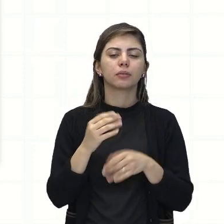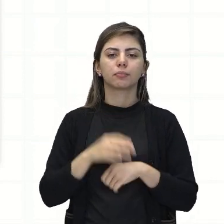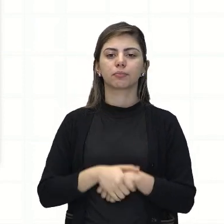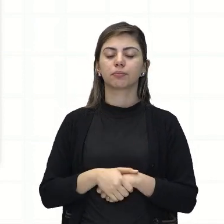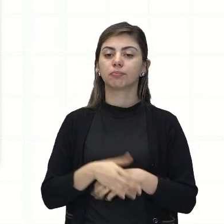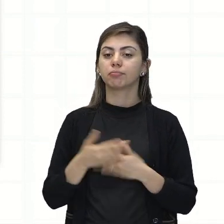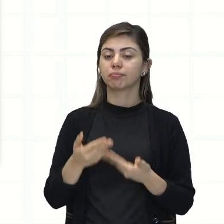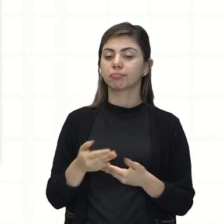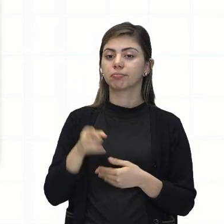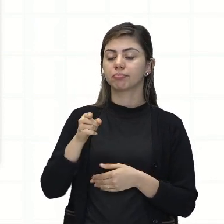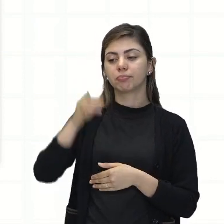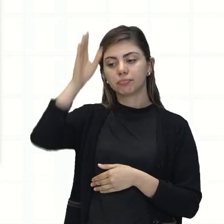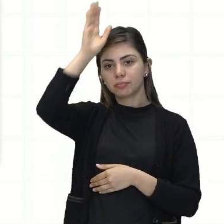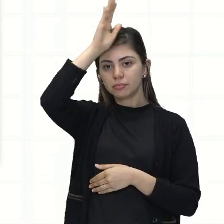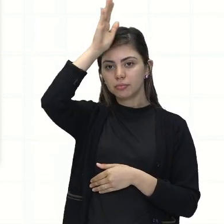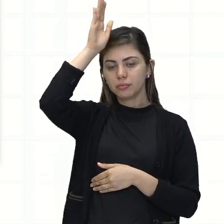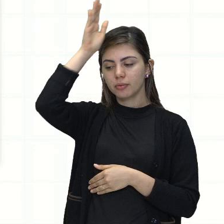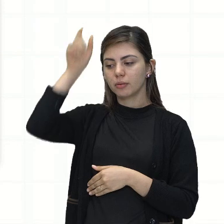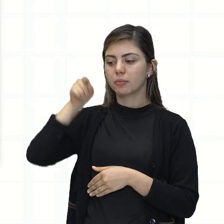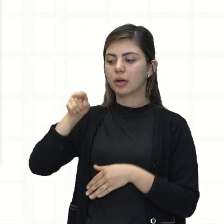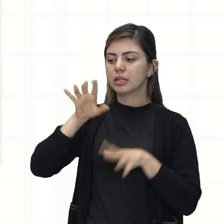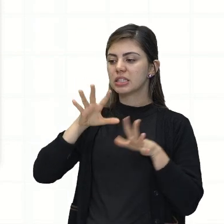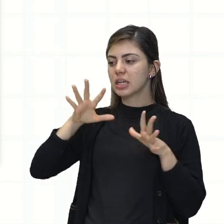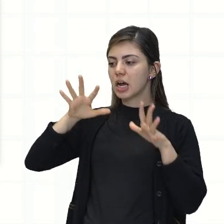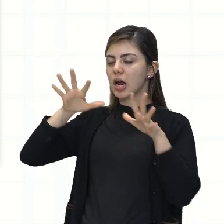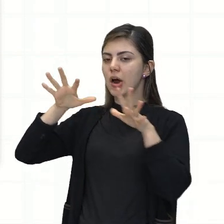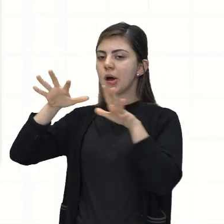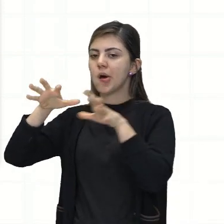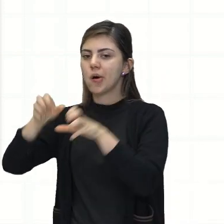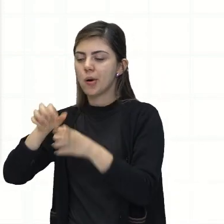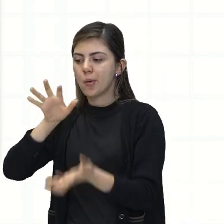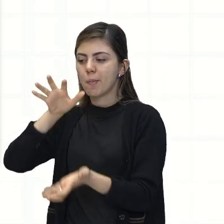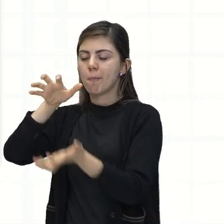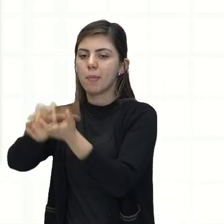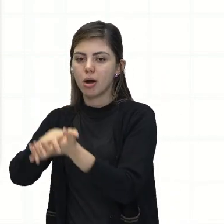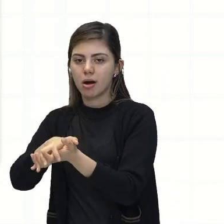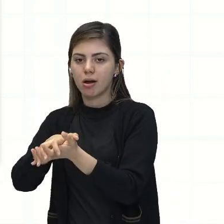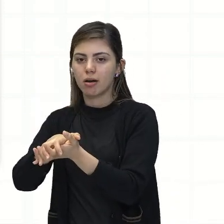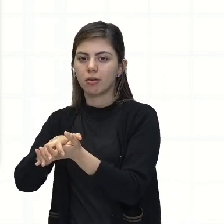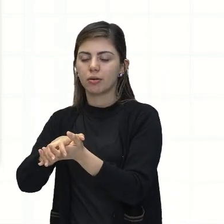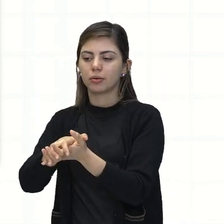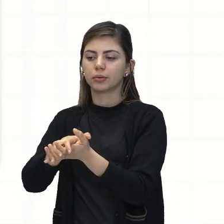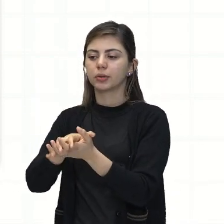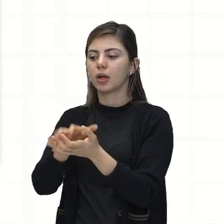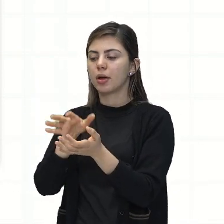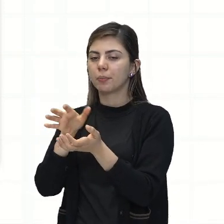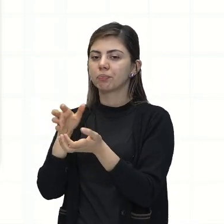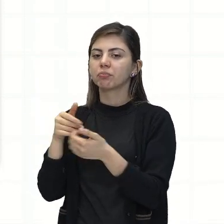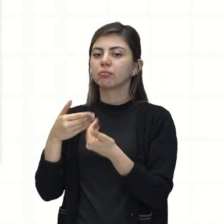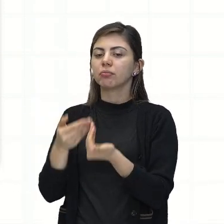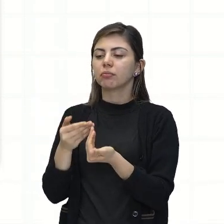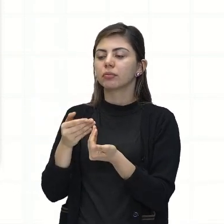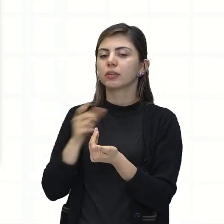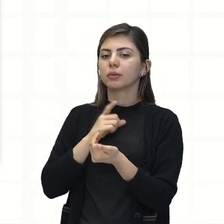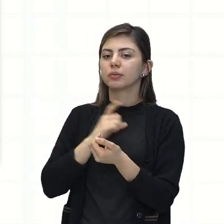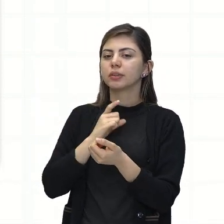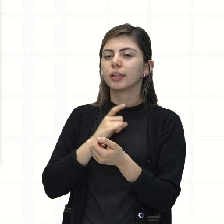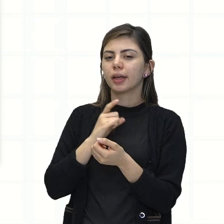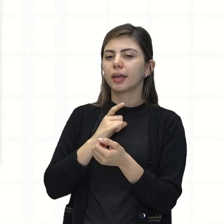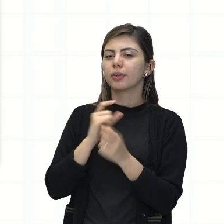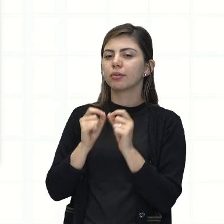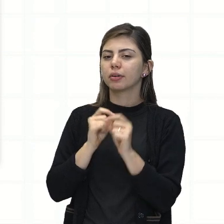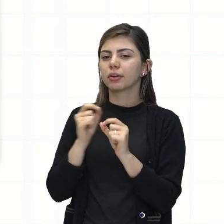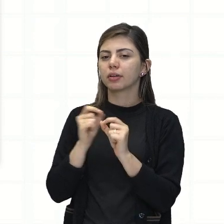ataca outro animal para comer o outro animal, o resto, aí ele não